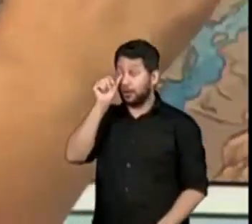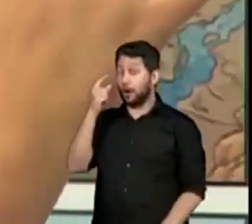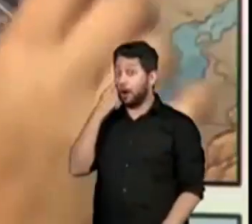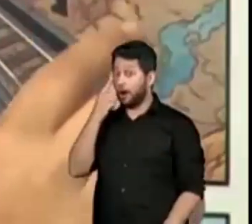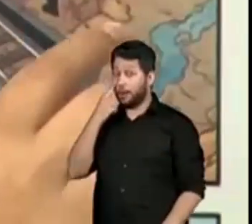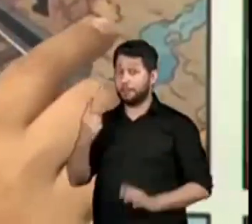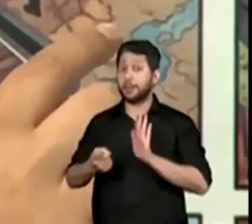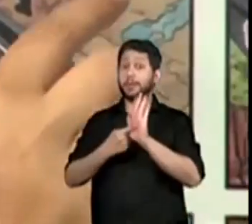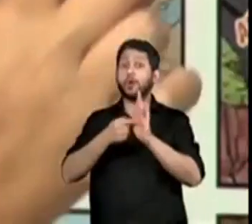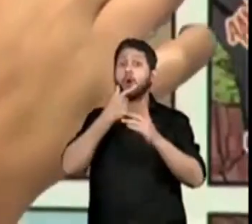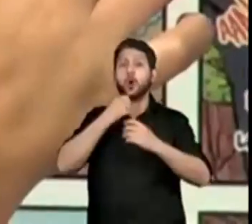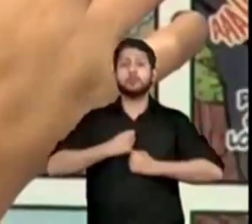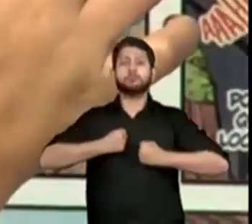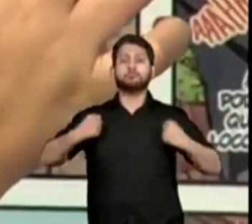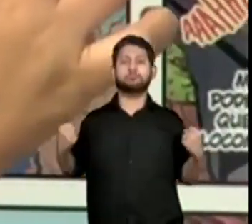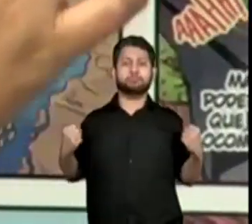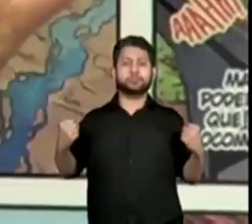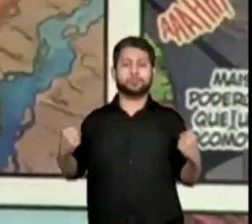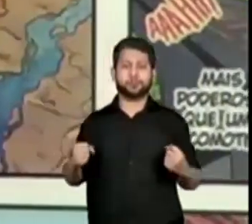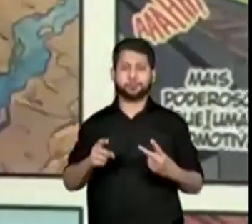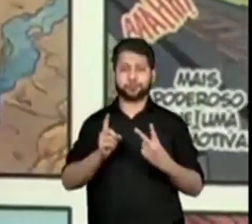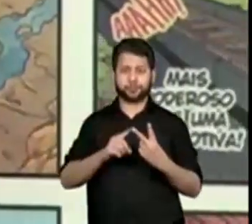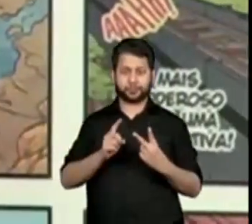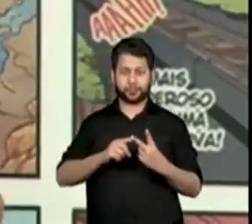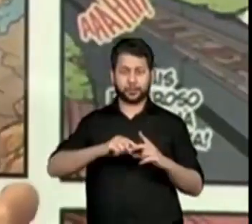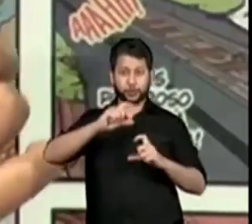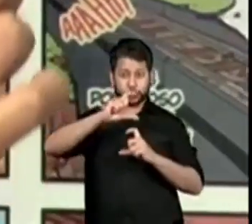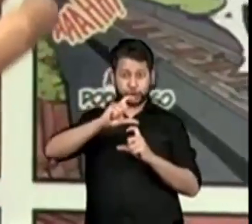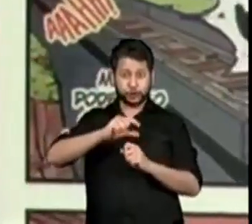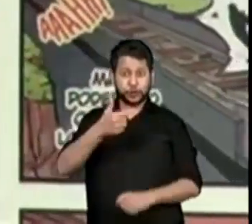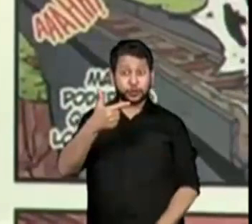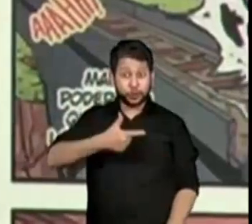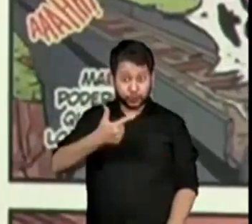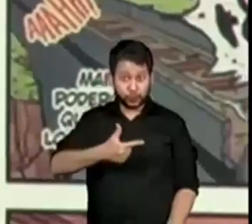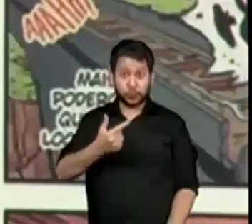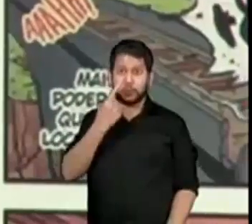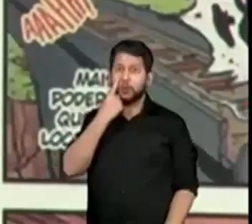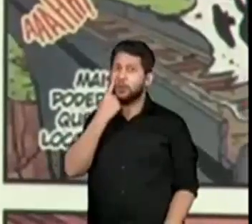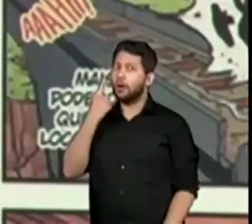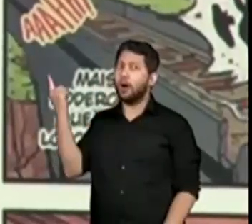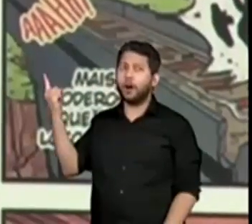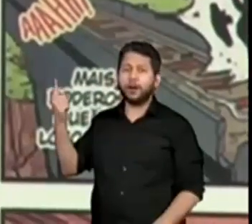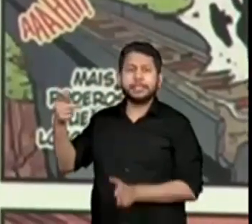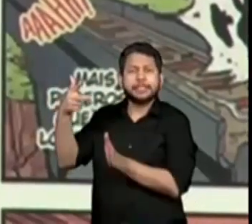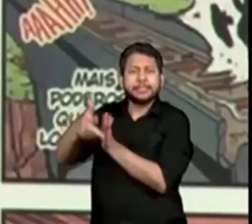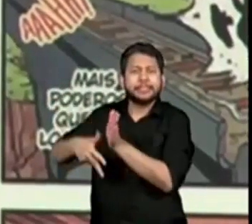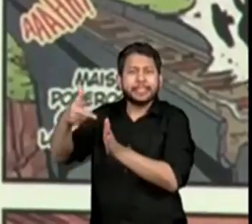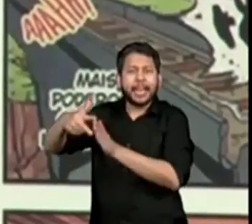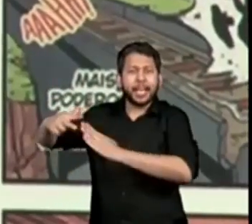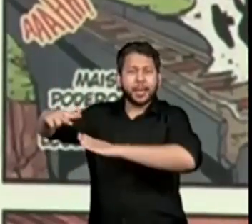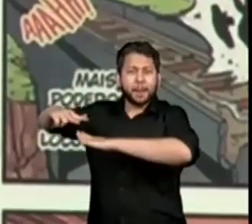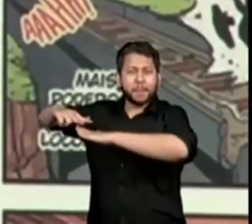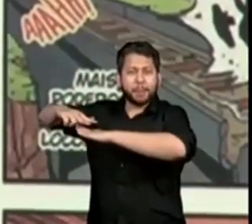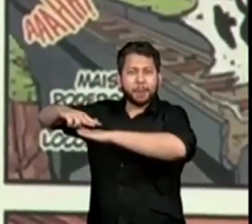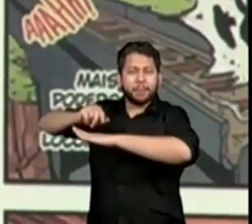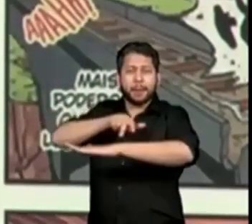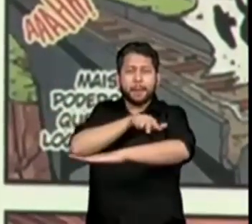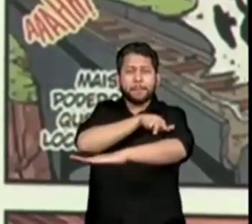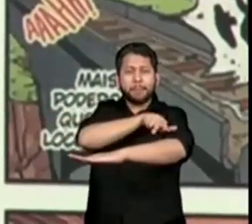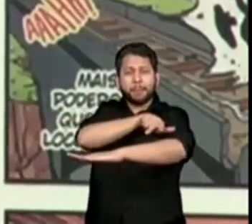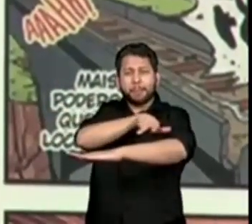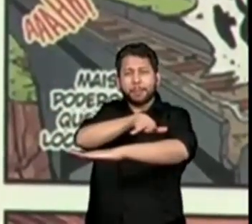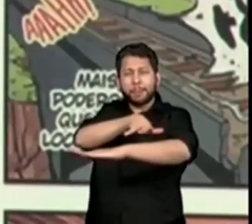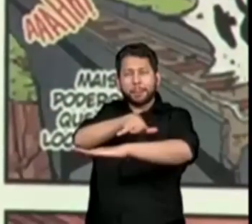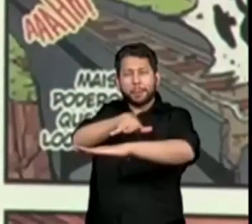quadro 2, nós temos uma ação aqui, ó. O Musculoso descendo em relação a